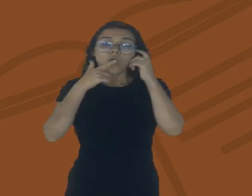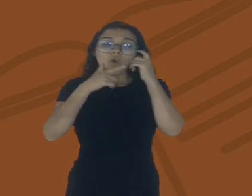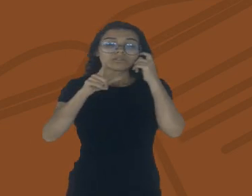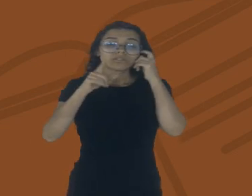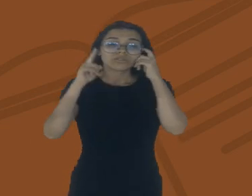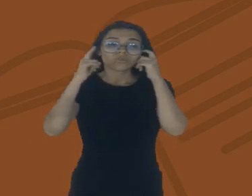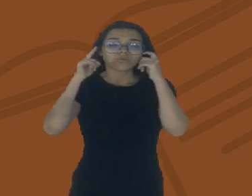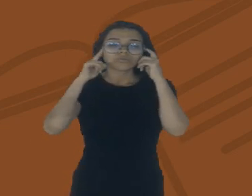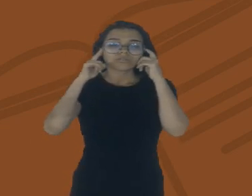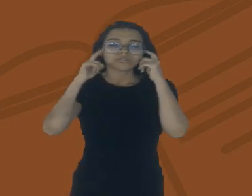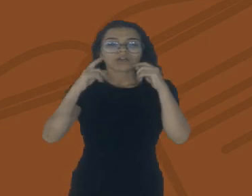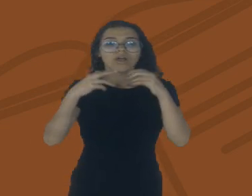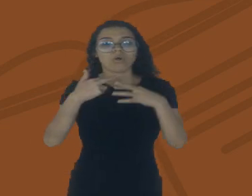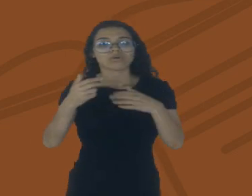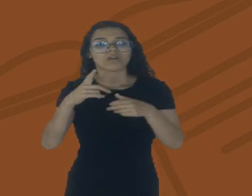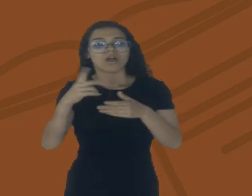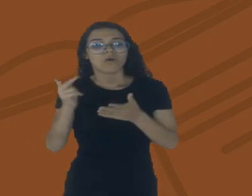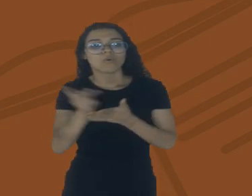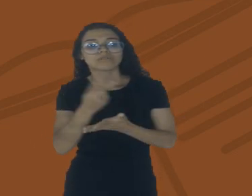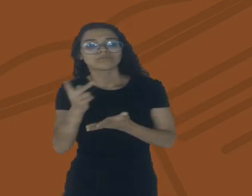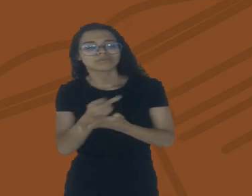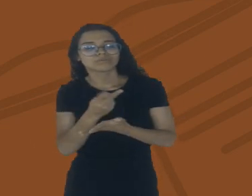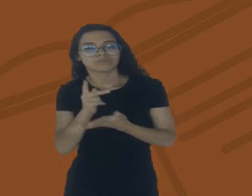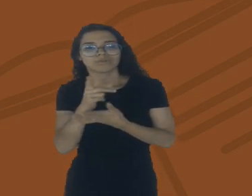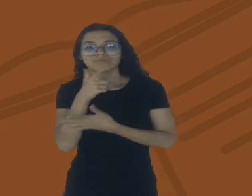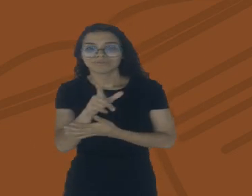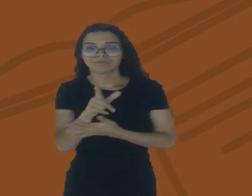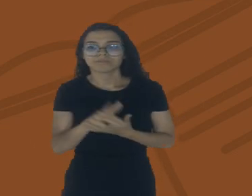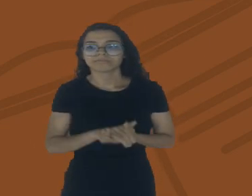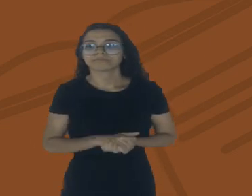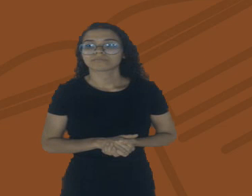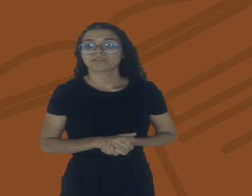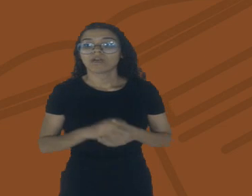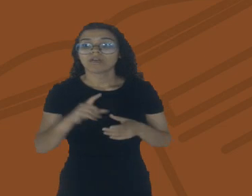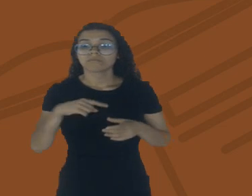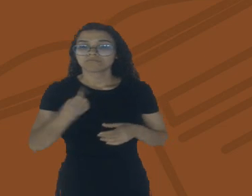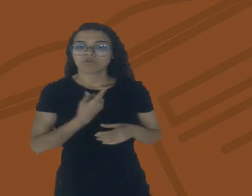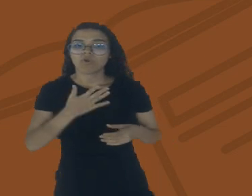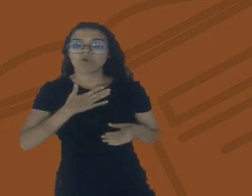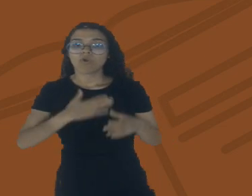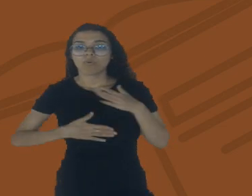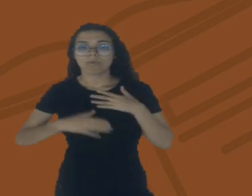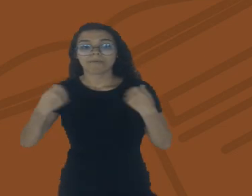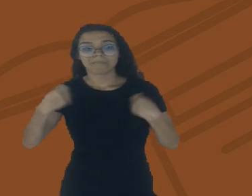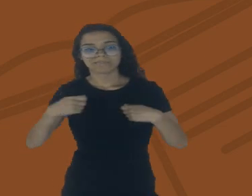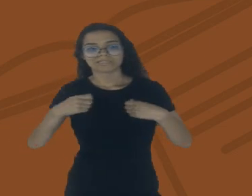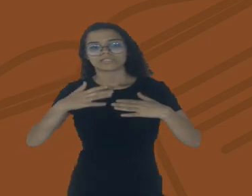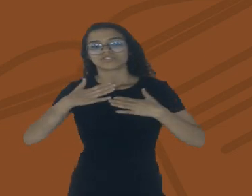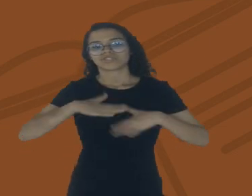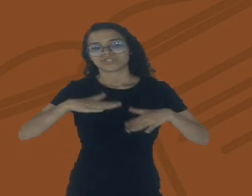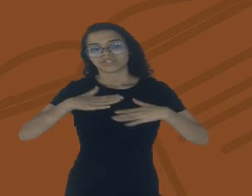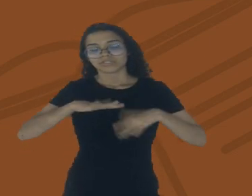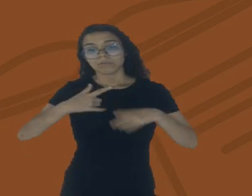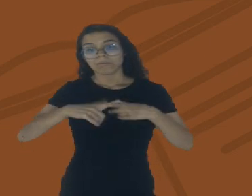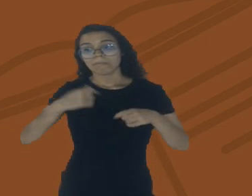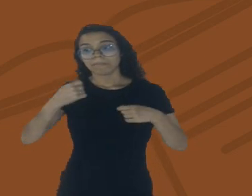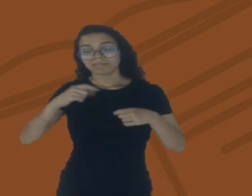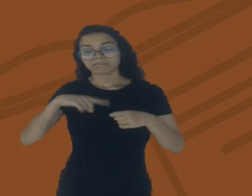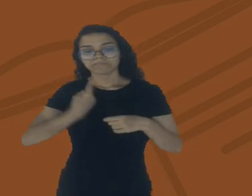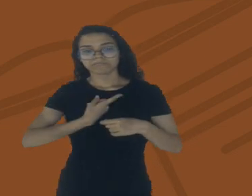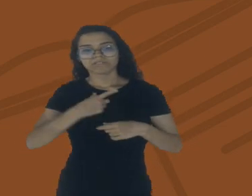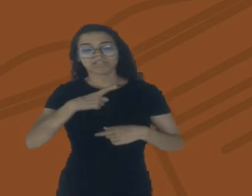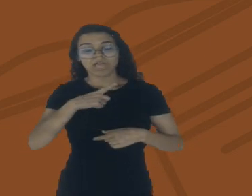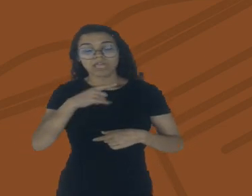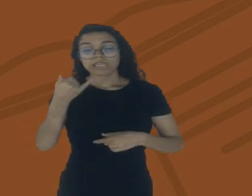coloca que precisamos de energia, então o nosso corpo precisa descansar para que a gente tenha uma energia restaurada